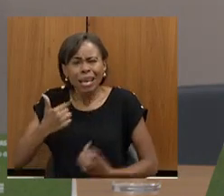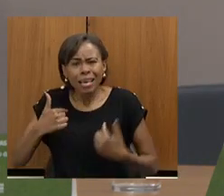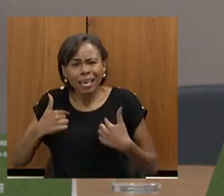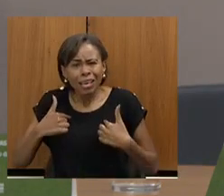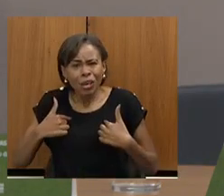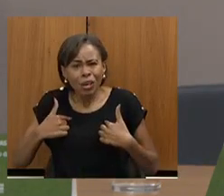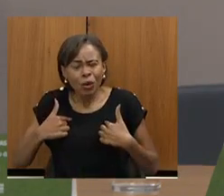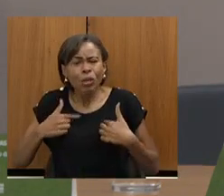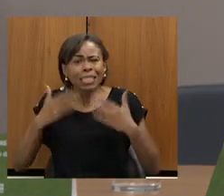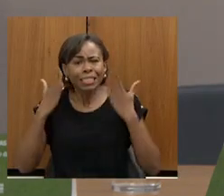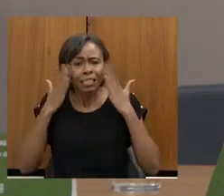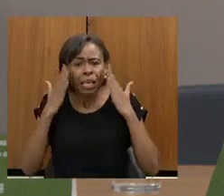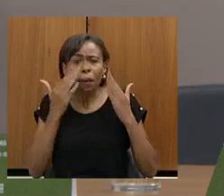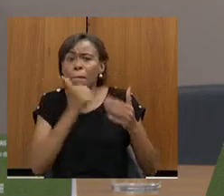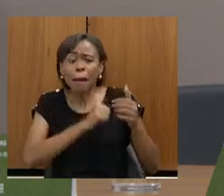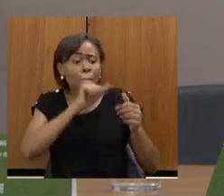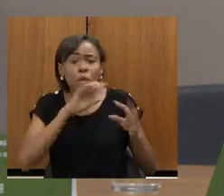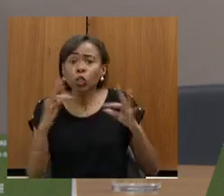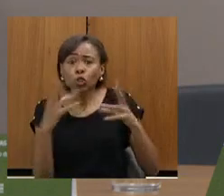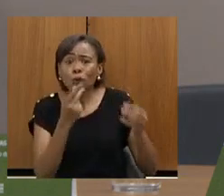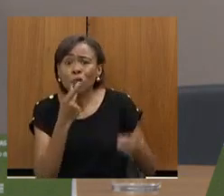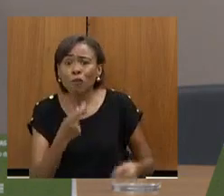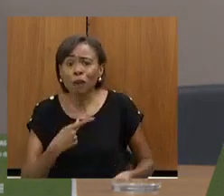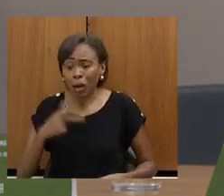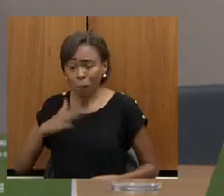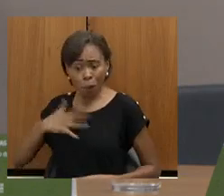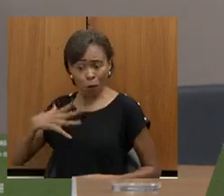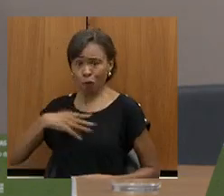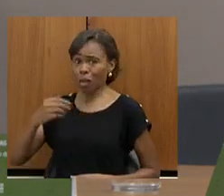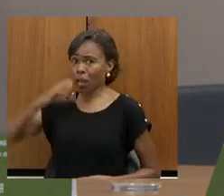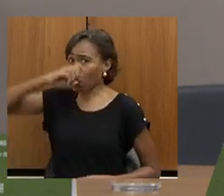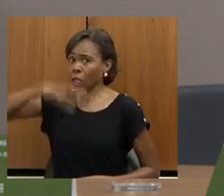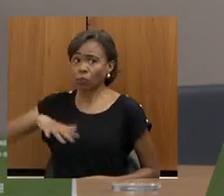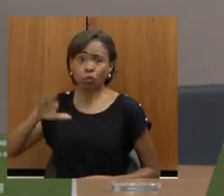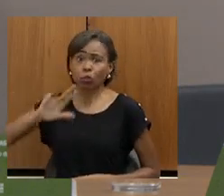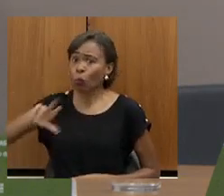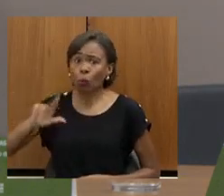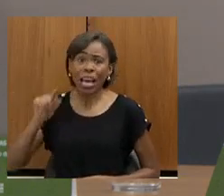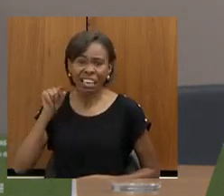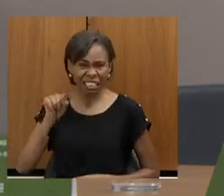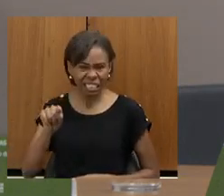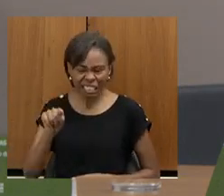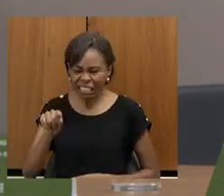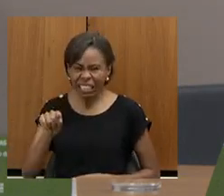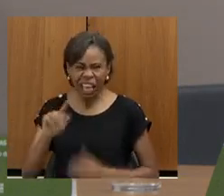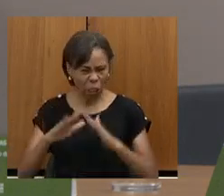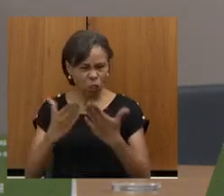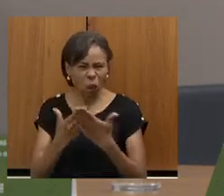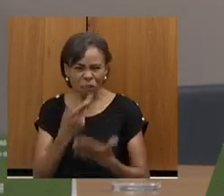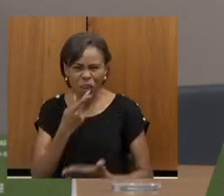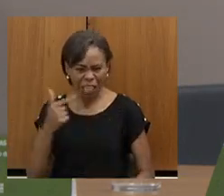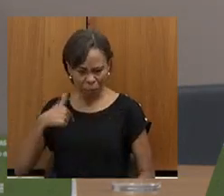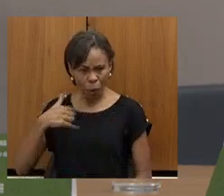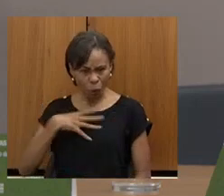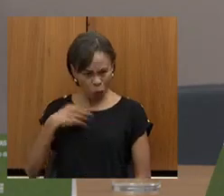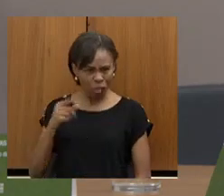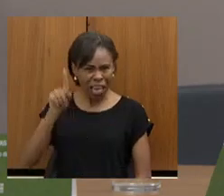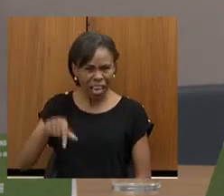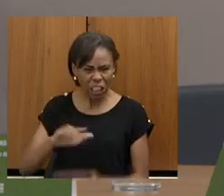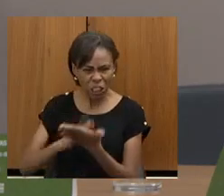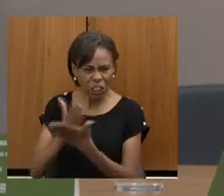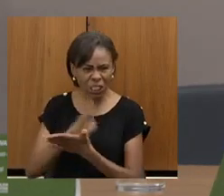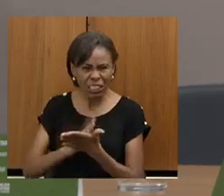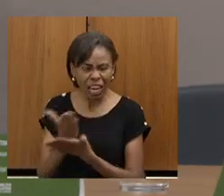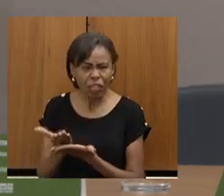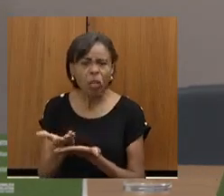agressivo, que meu filho não revida, ele apanhou porque ele incomoda, porque ele é chato. Cadê o professor auxiliar para ele não